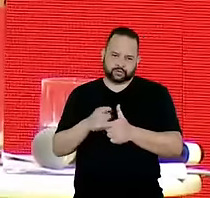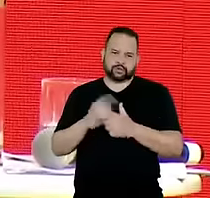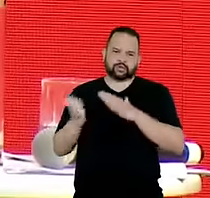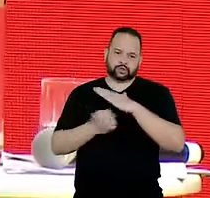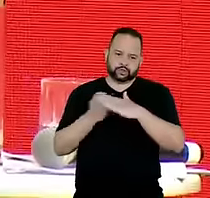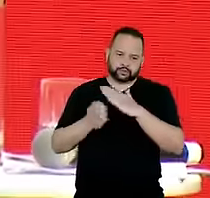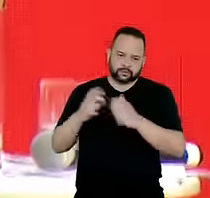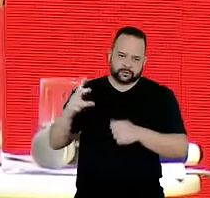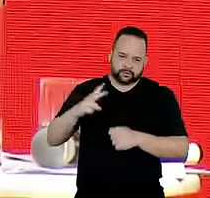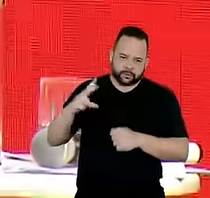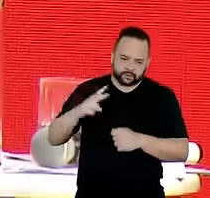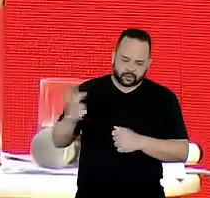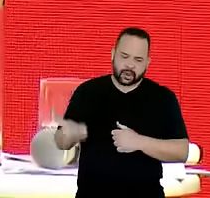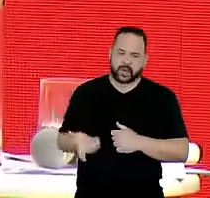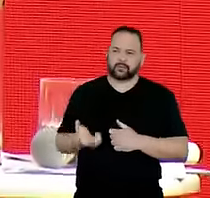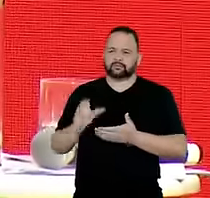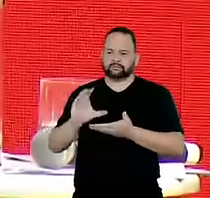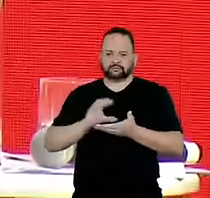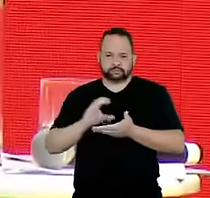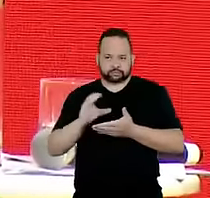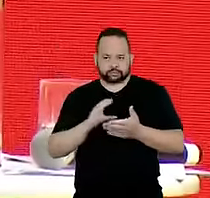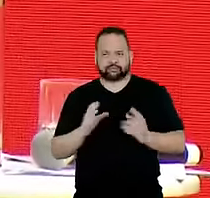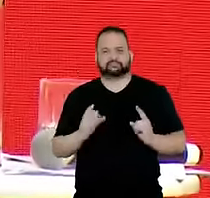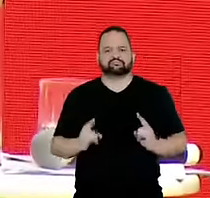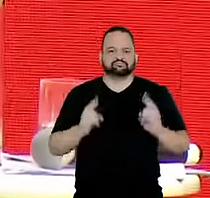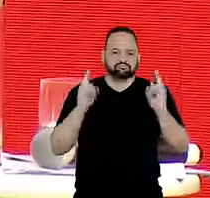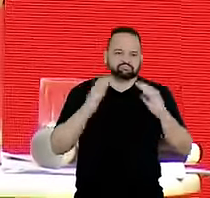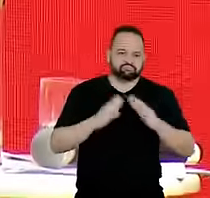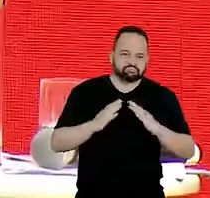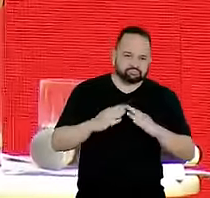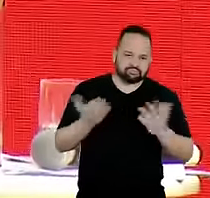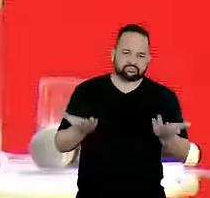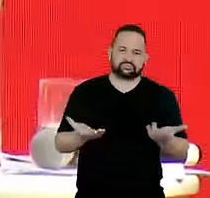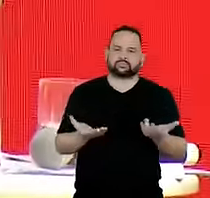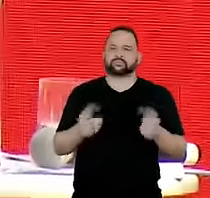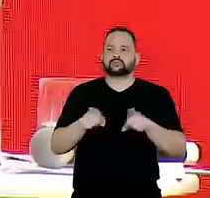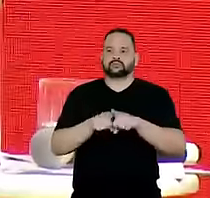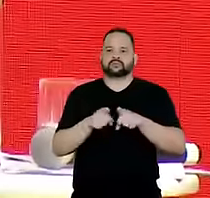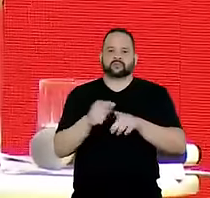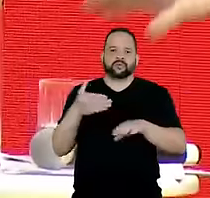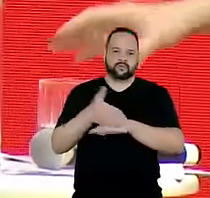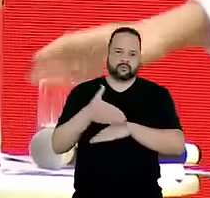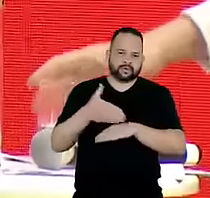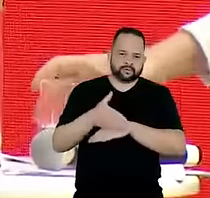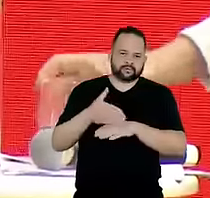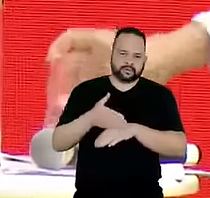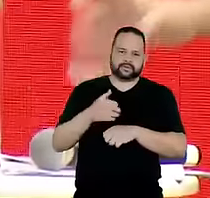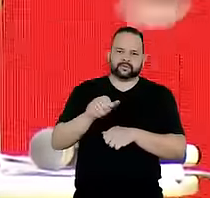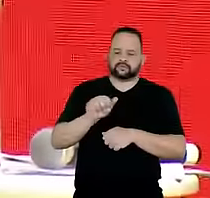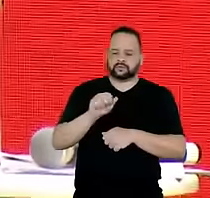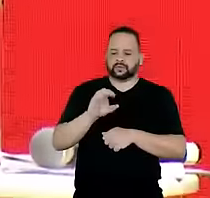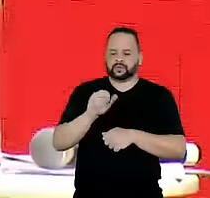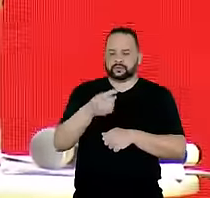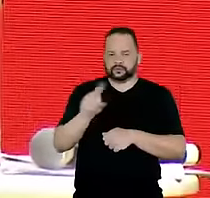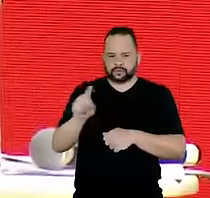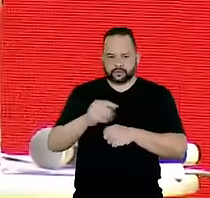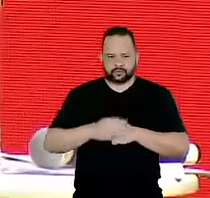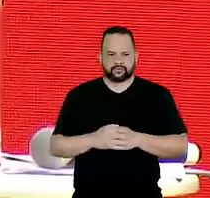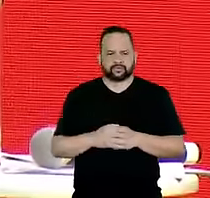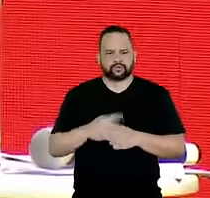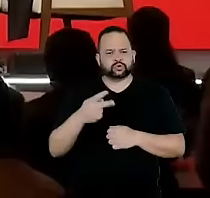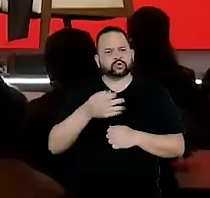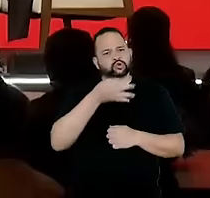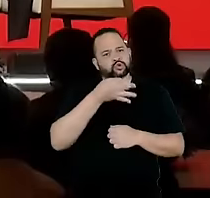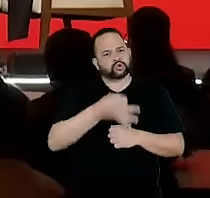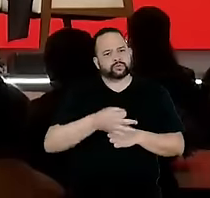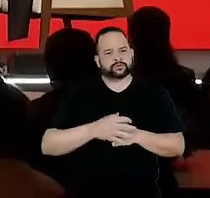eh Imóveis e eventualmente até participações acionárias um pouco a sua visão sobre essa audiência queria começar